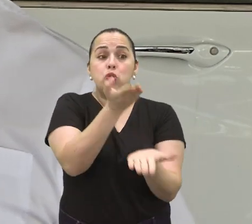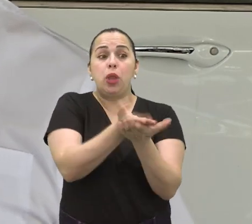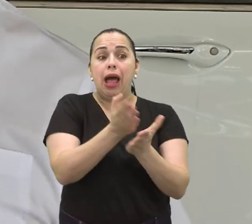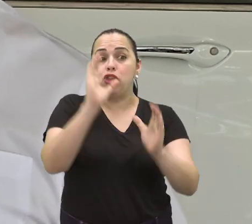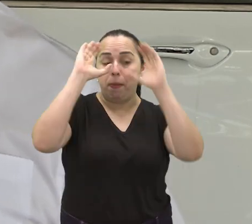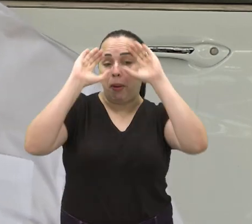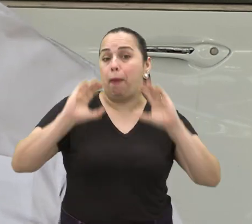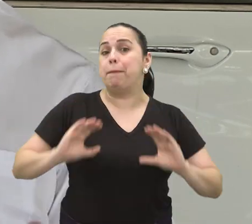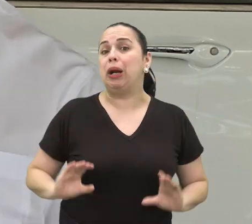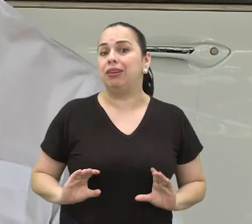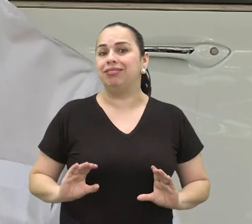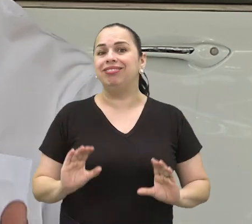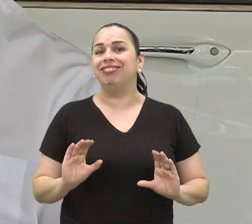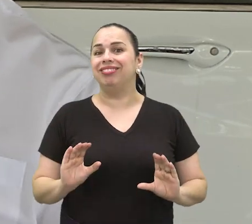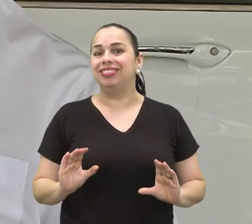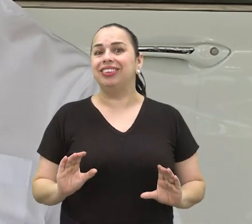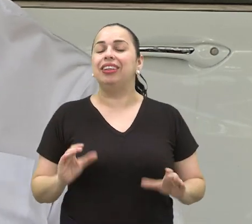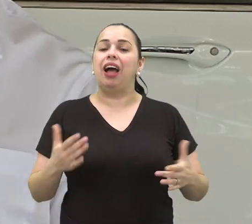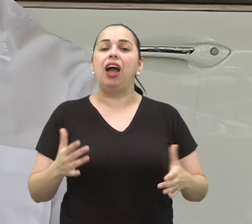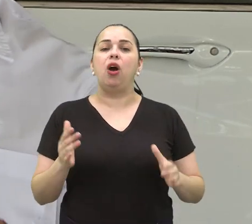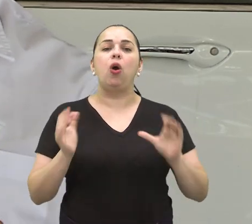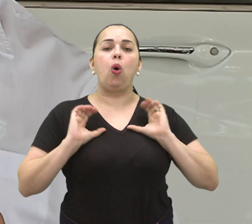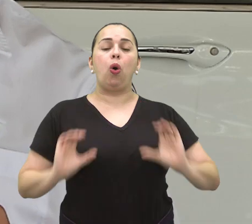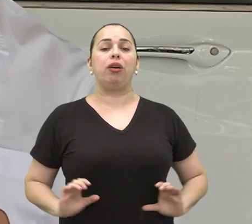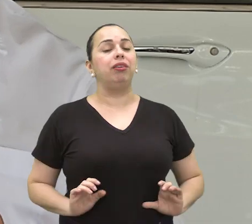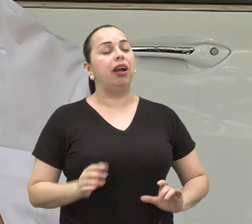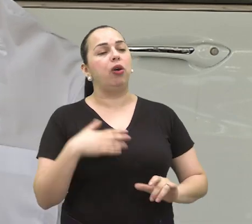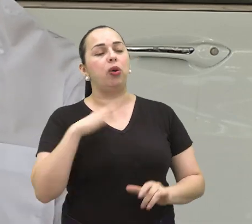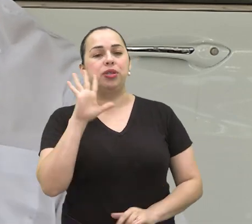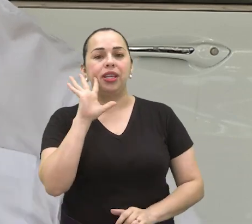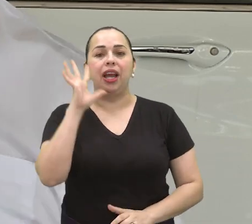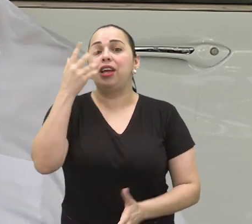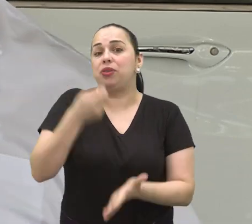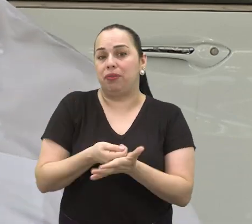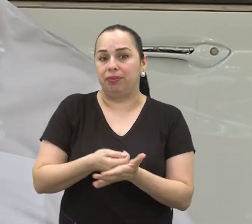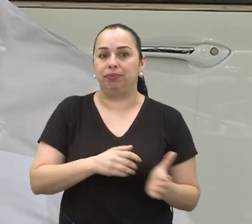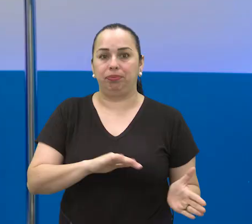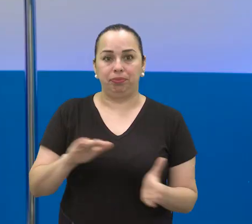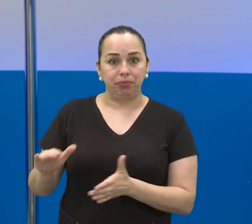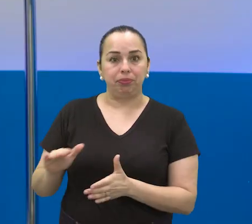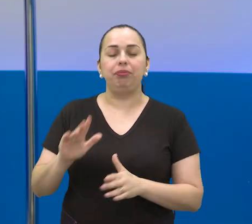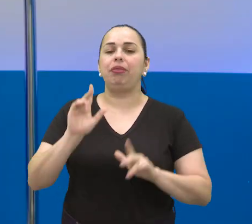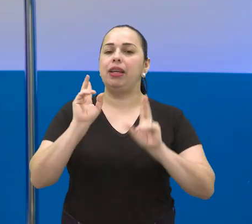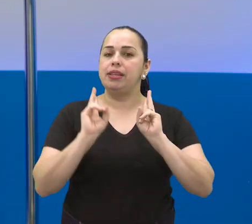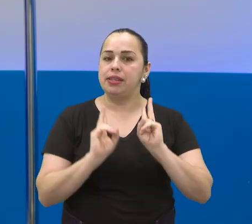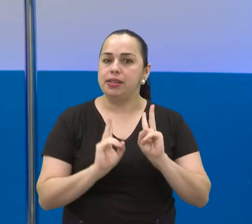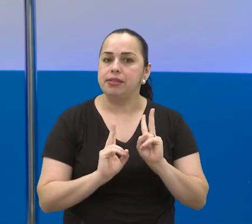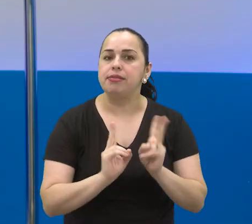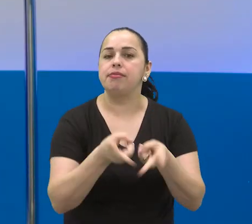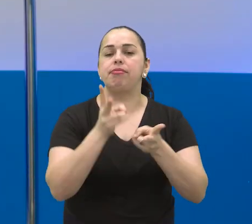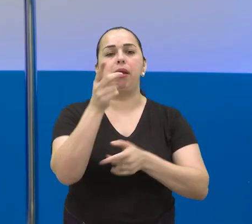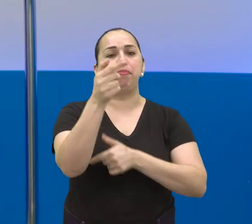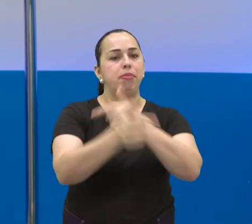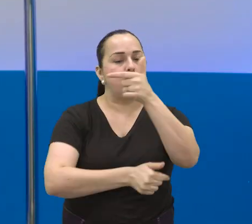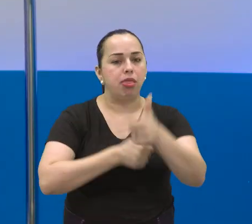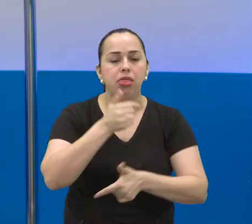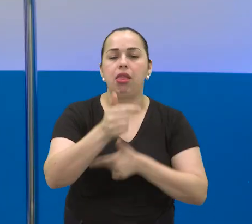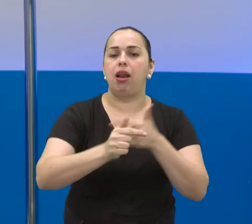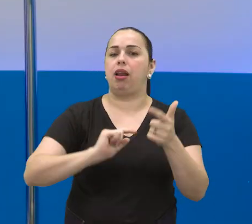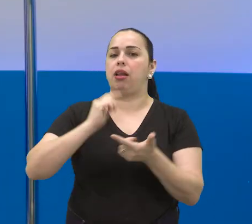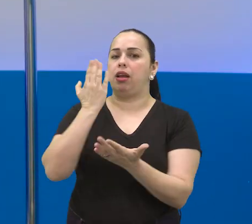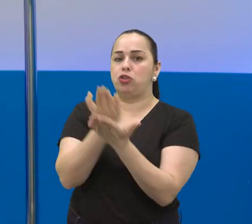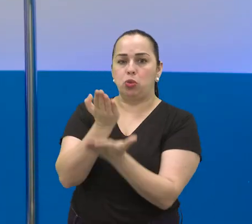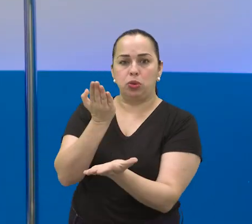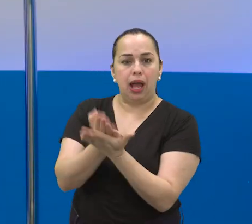estudando, né, sobre pessoas, comportamentos, temperamentos, eu consegui lidar melhor com esse tipo de problema. É isso, a atualização profissional sempre